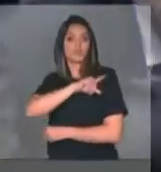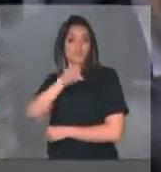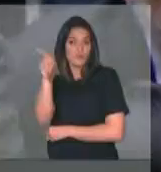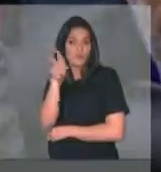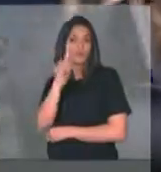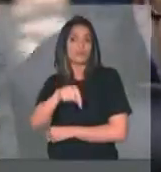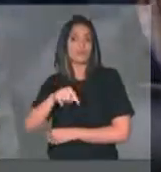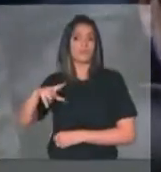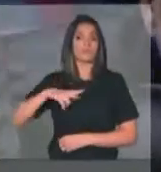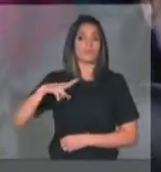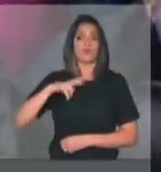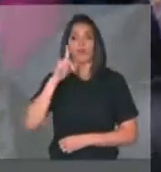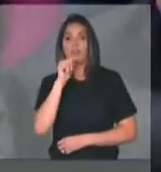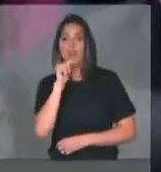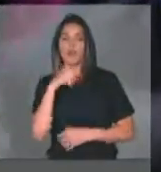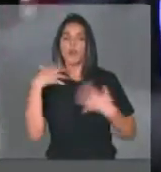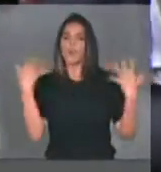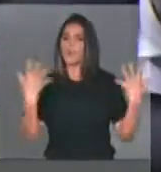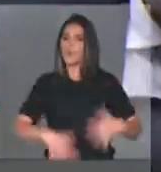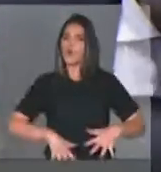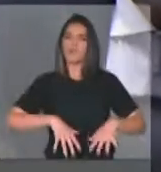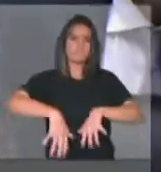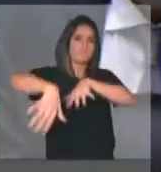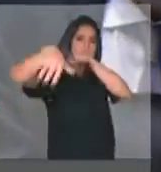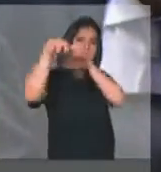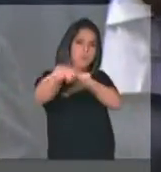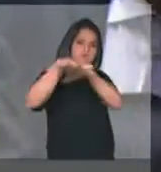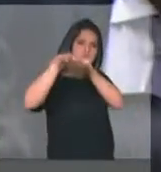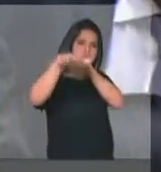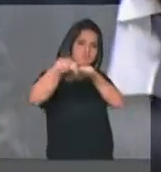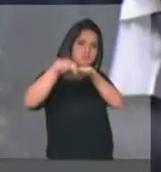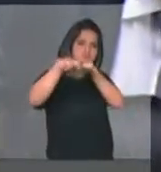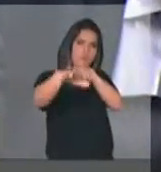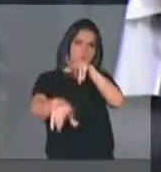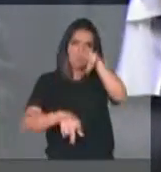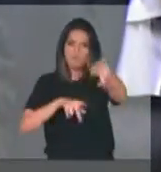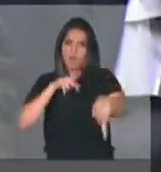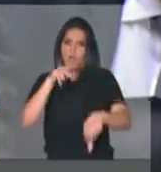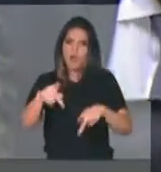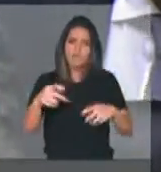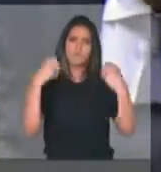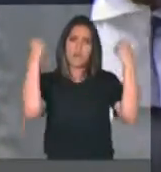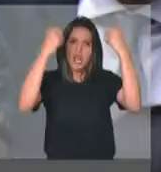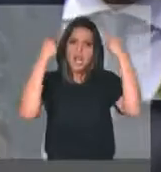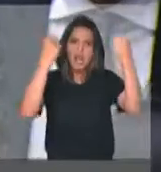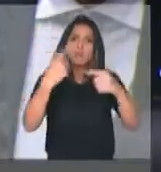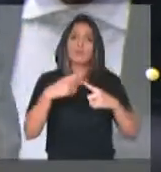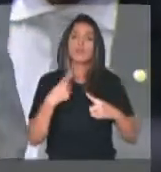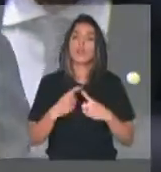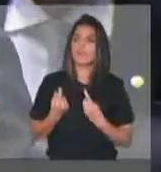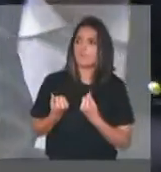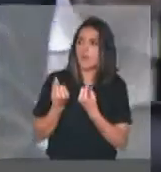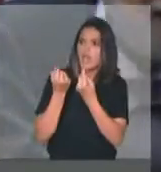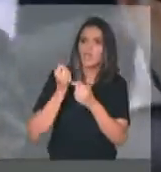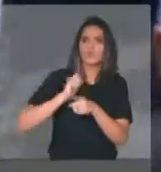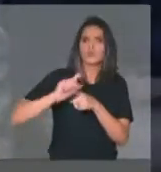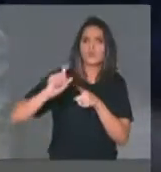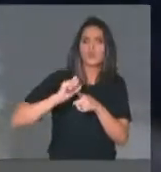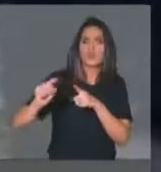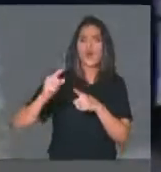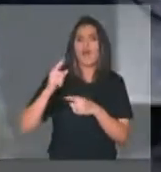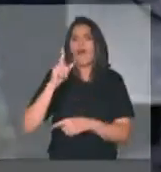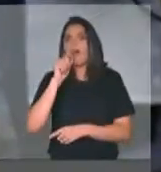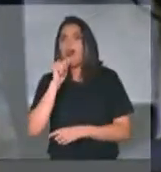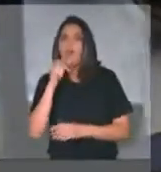foram as maiores manifestações populares da história da cidade. Porque o preço da conta de água foi lá para cima e